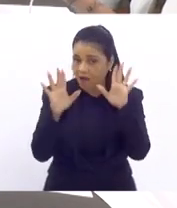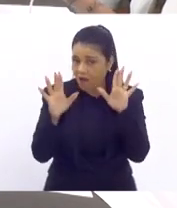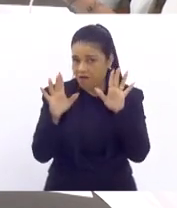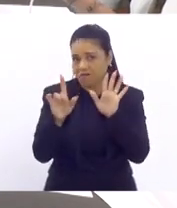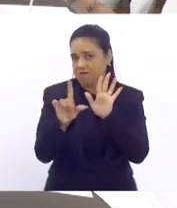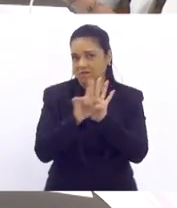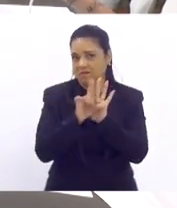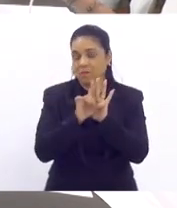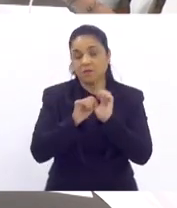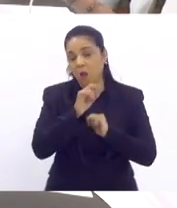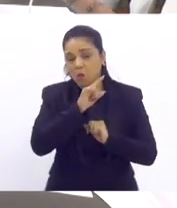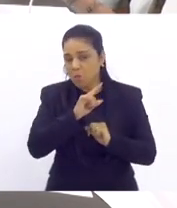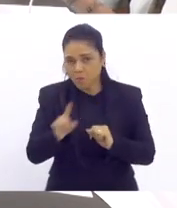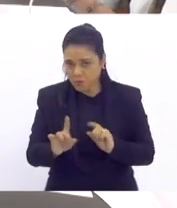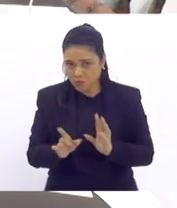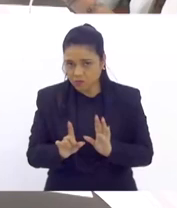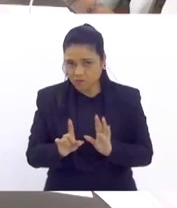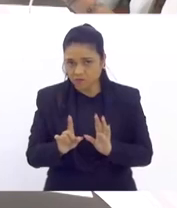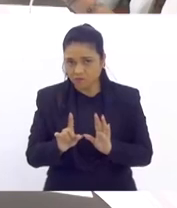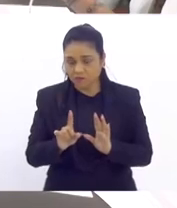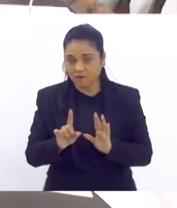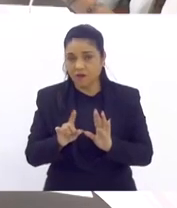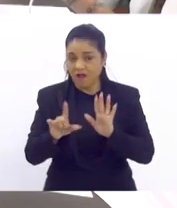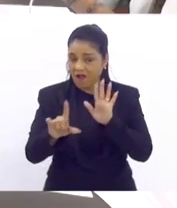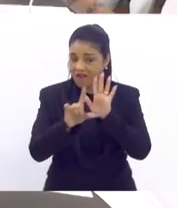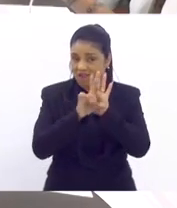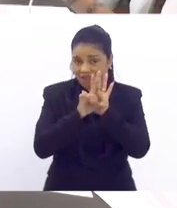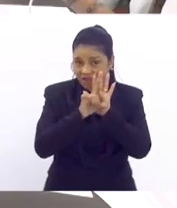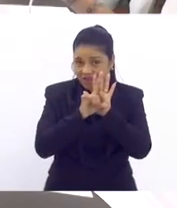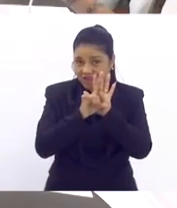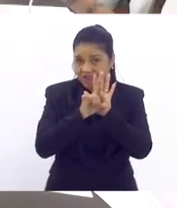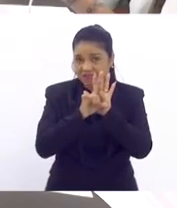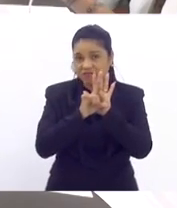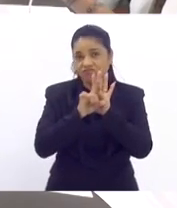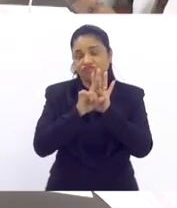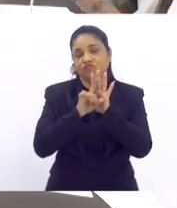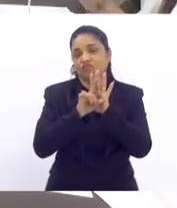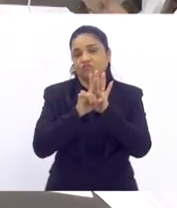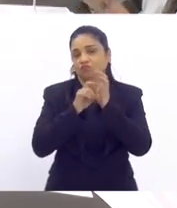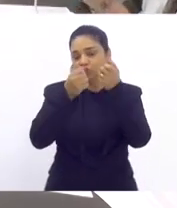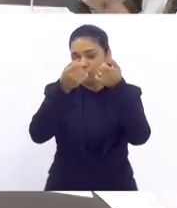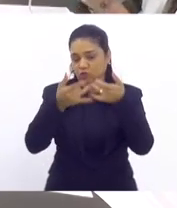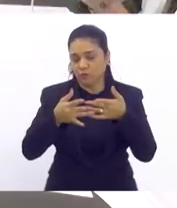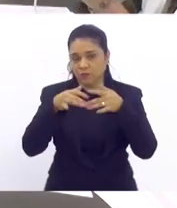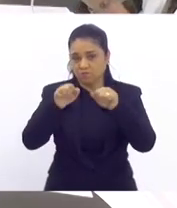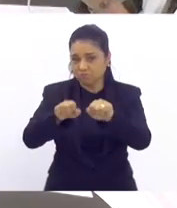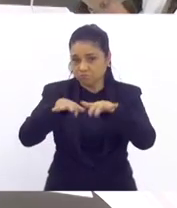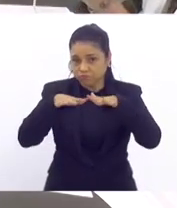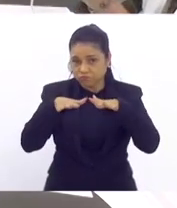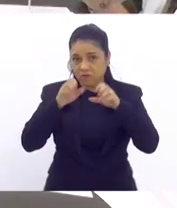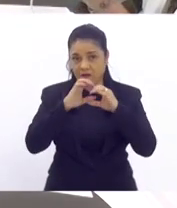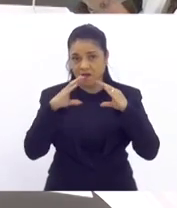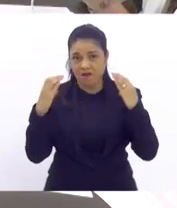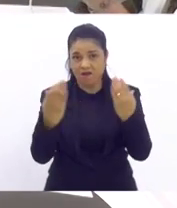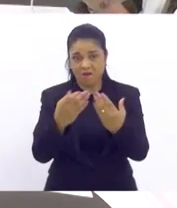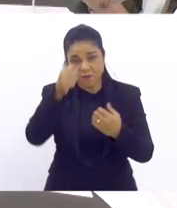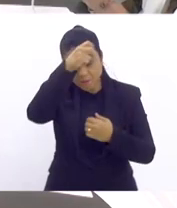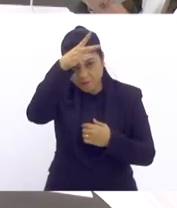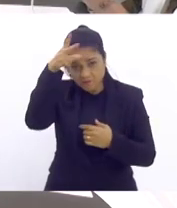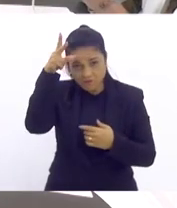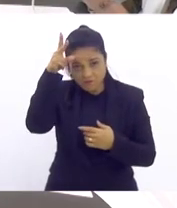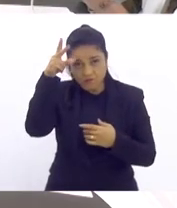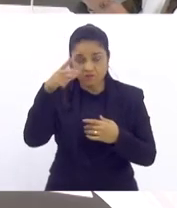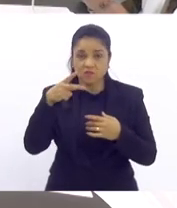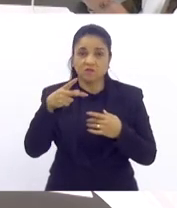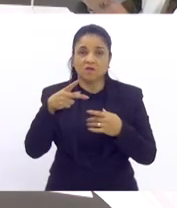proíbe ela não necessariamente disse que a assembleias legislativas ou câmaras municipais tá bom autorizadas a fazer